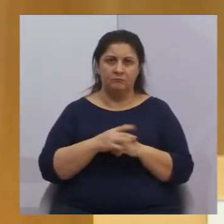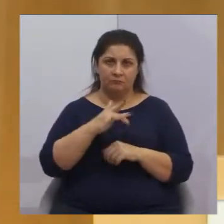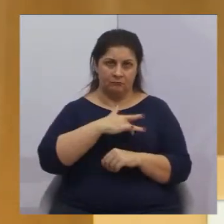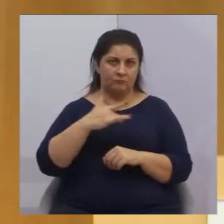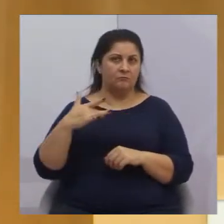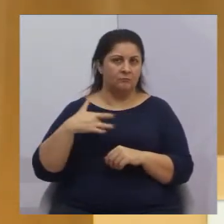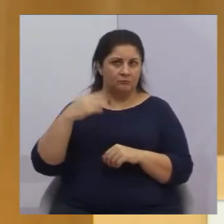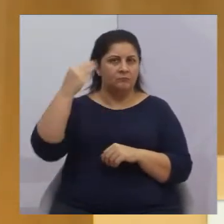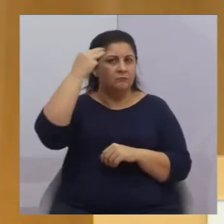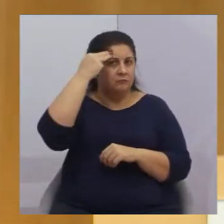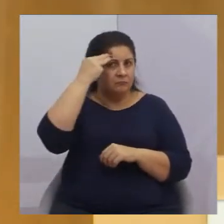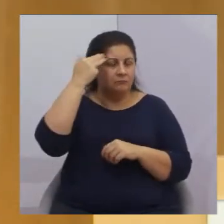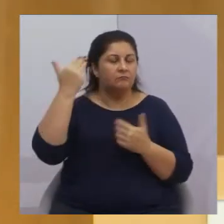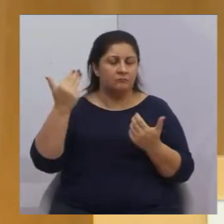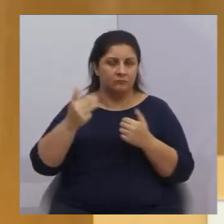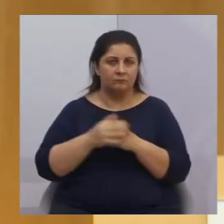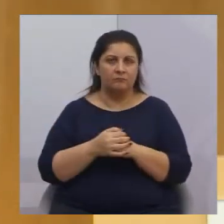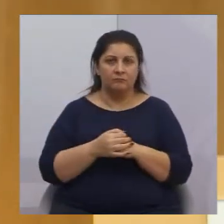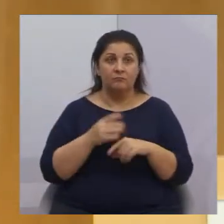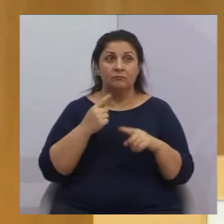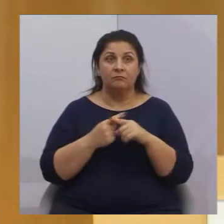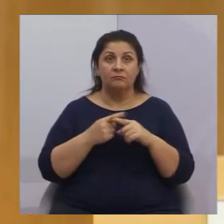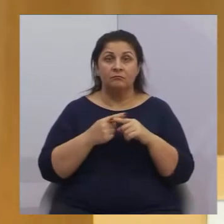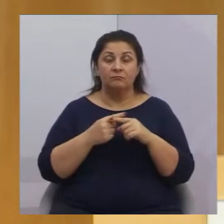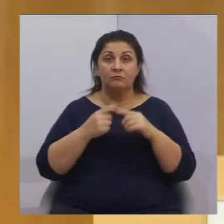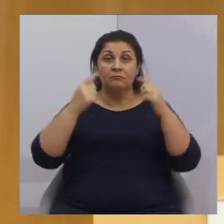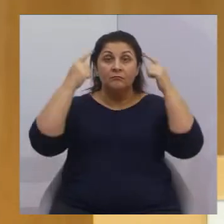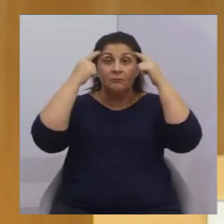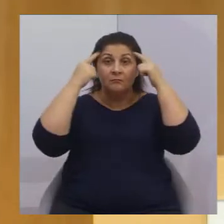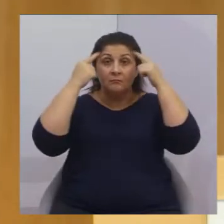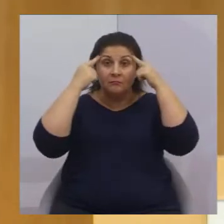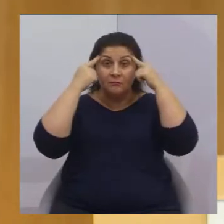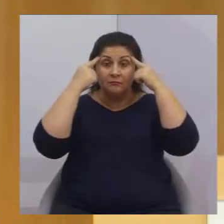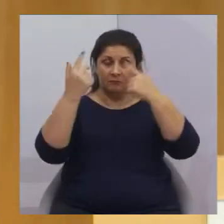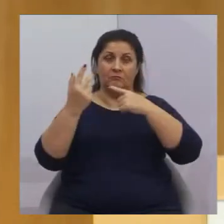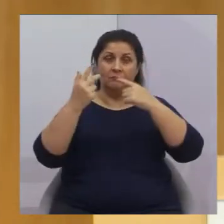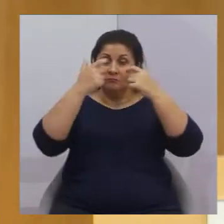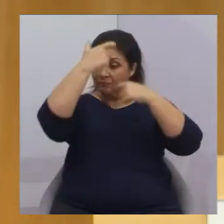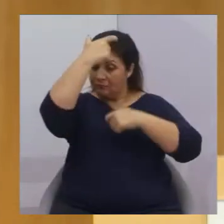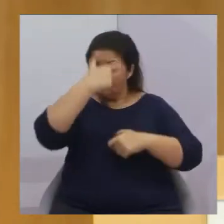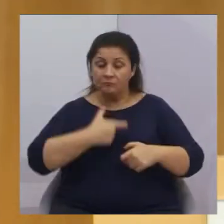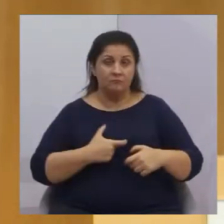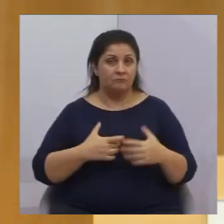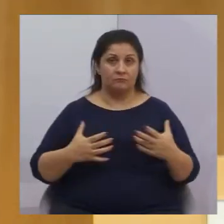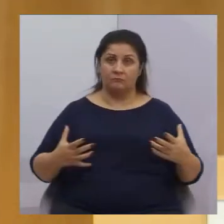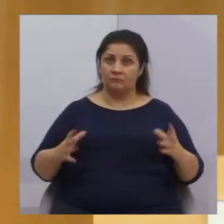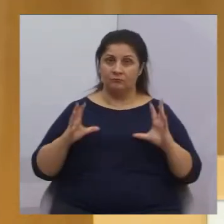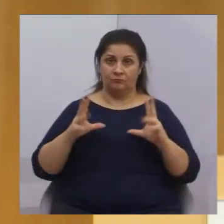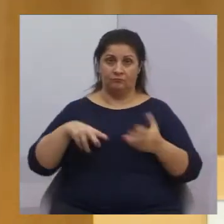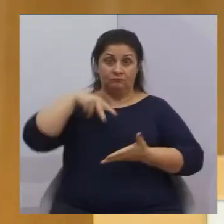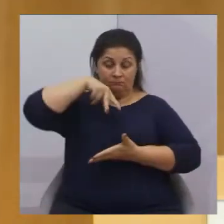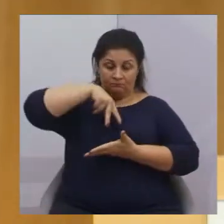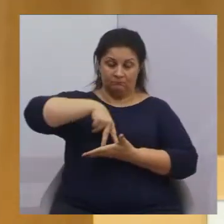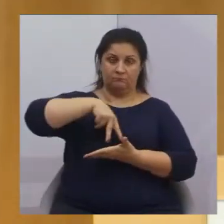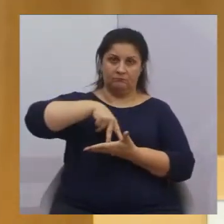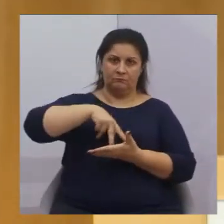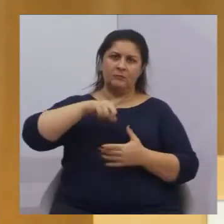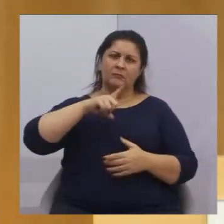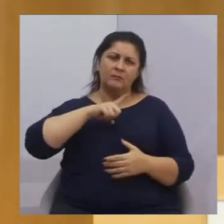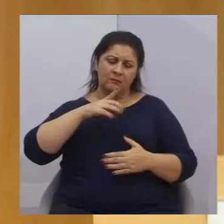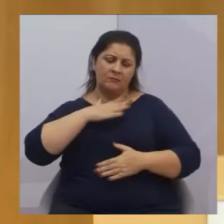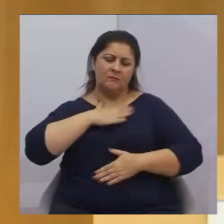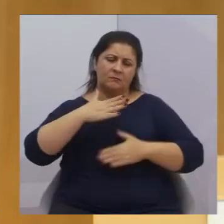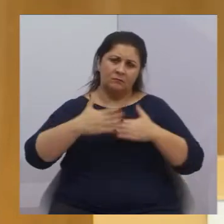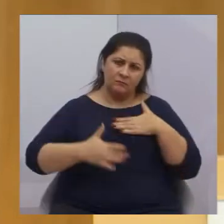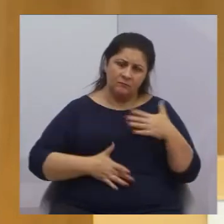do mental, né? Porque é ele que, na verdade, nos sustenta. Claro, temos todos os pilares, né? Questão física